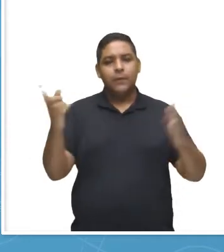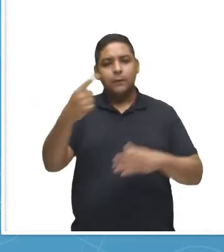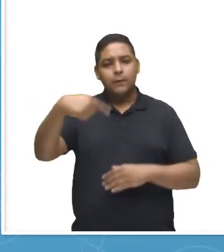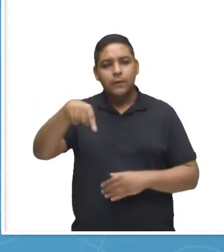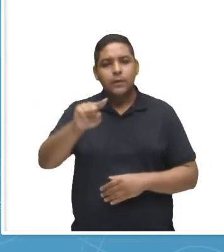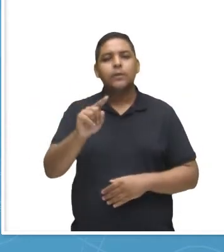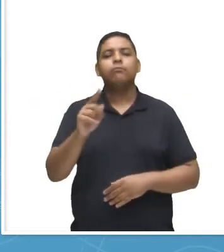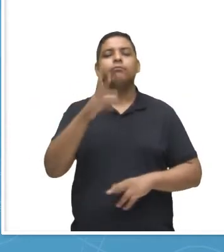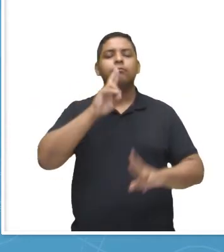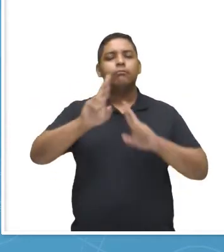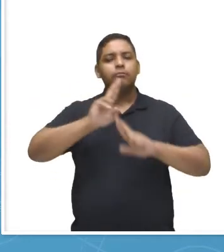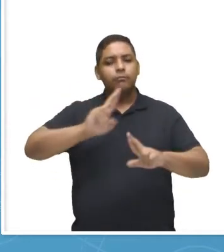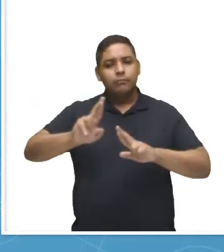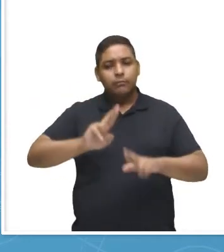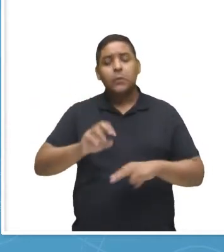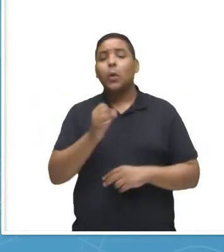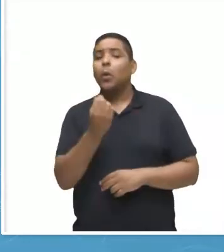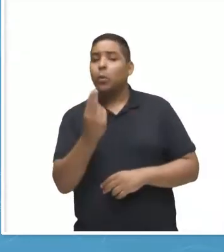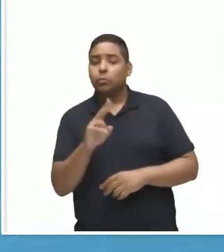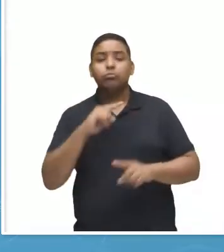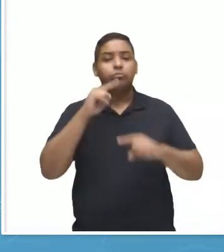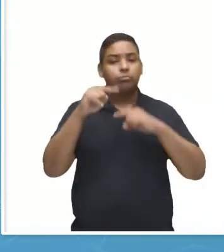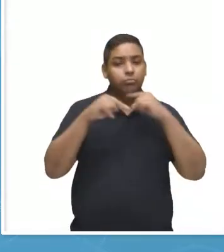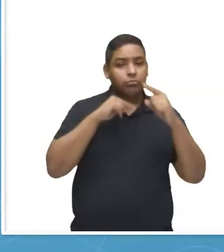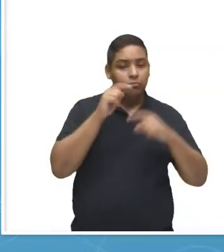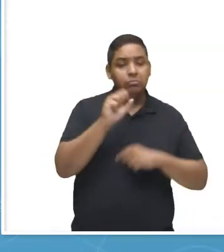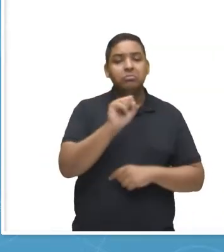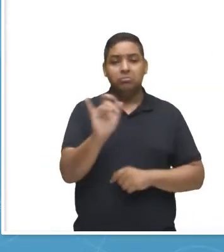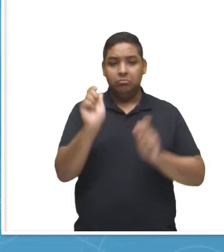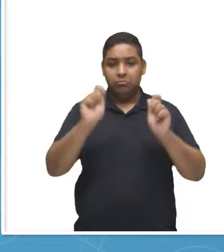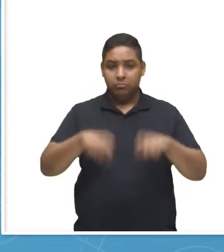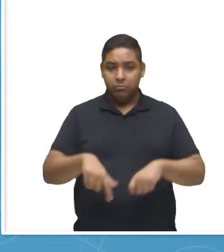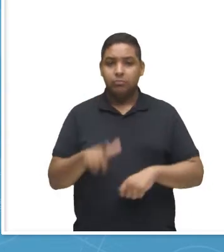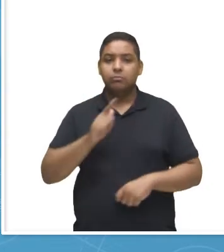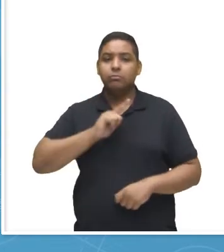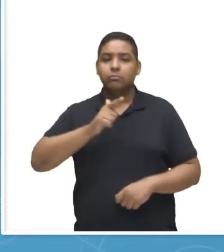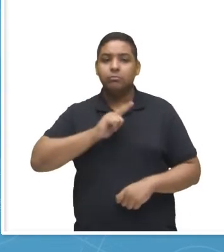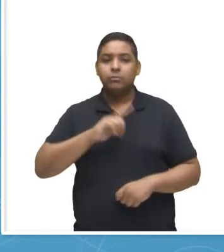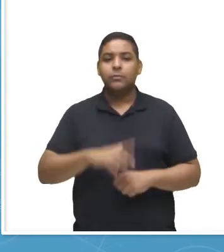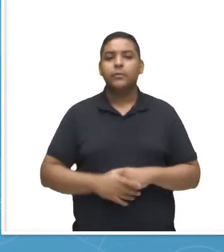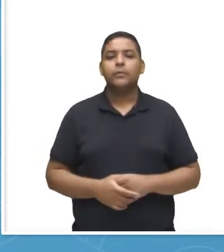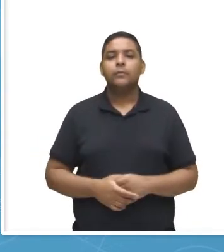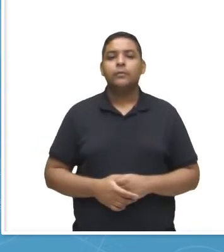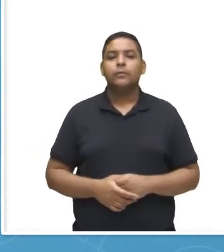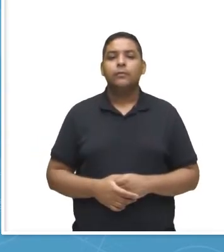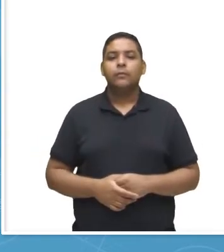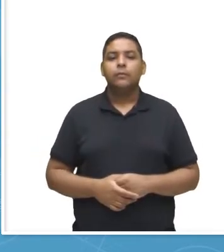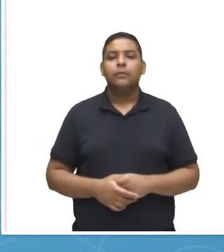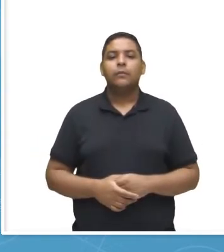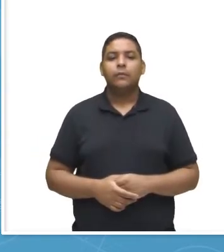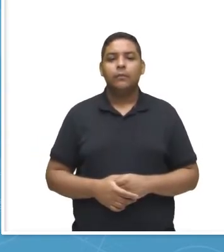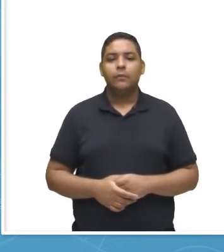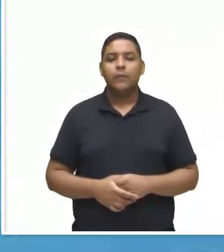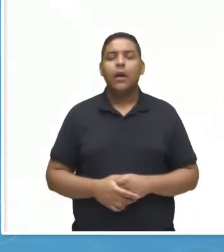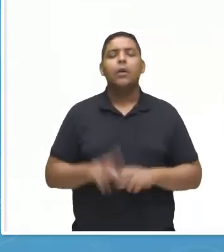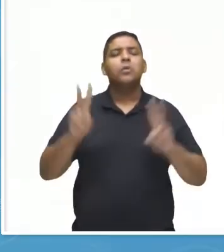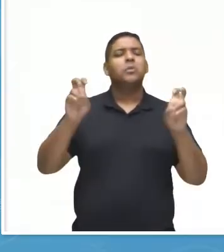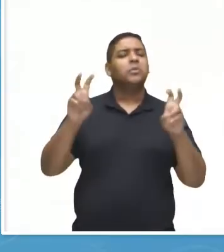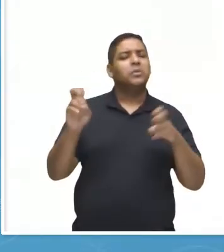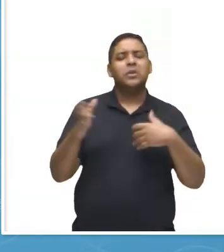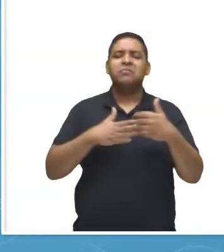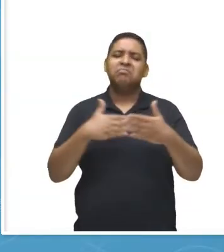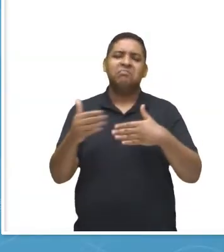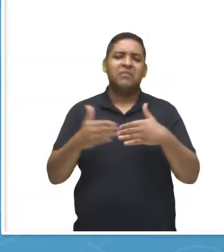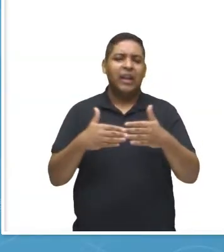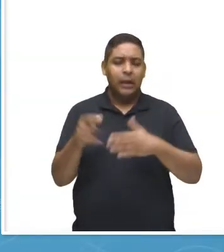os seus resultados e ou dúvidas se porventura existirem. Então, por favor, evitem conversas paralelas ou conteúdos, né, assuntos que não tenham nada a